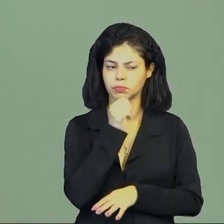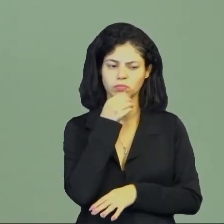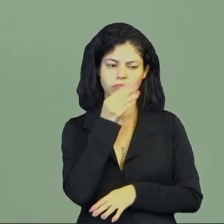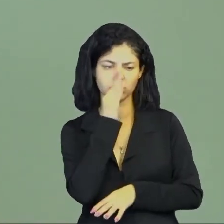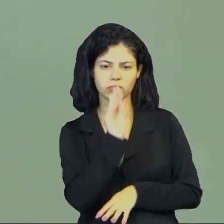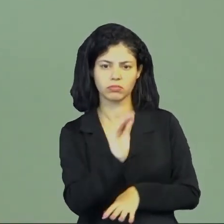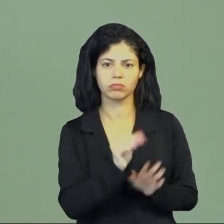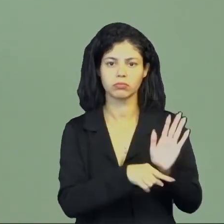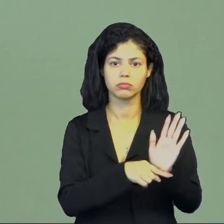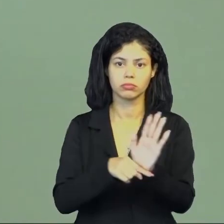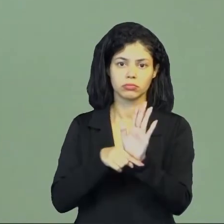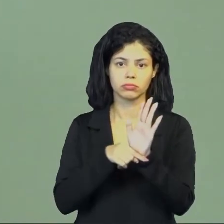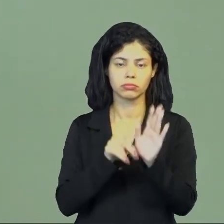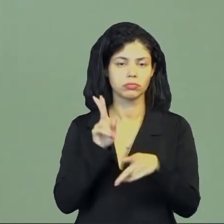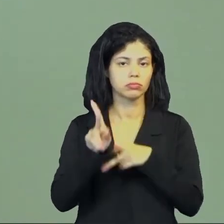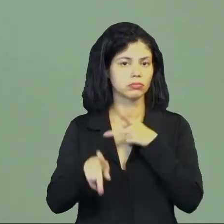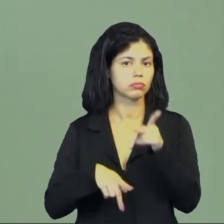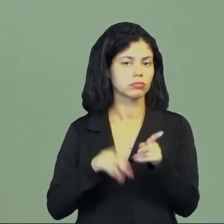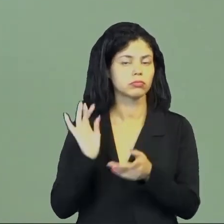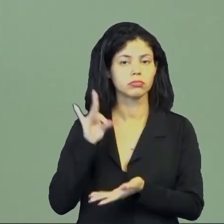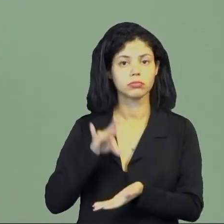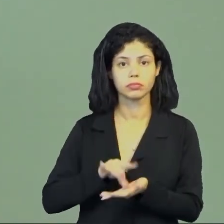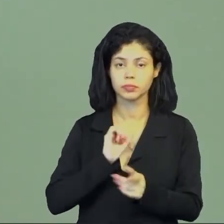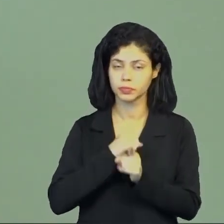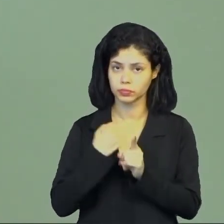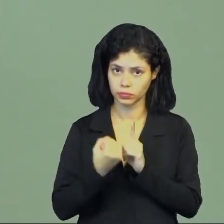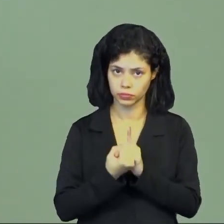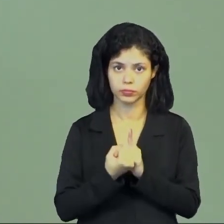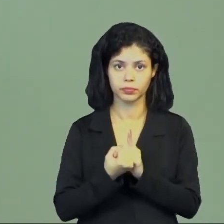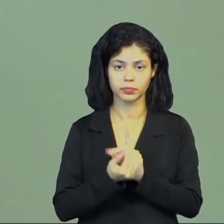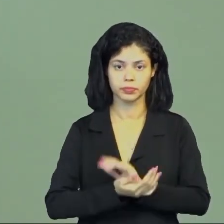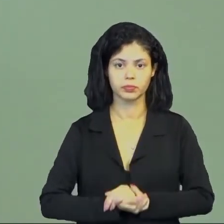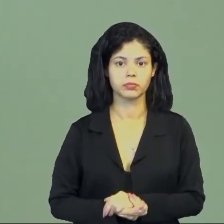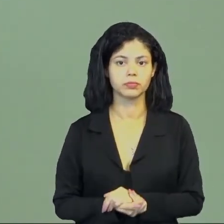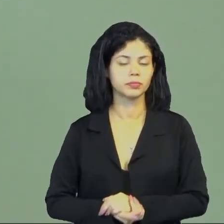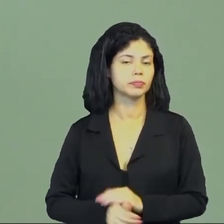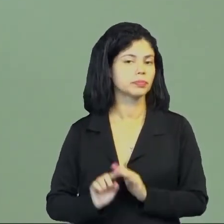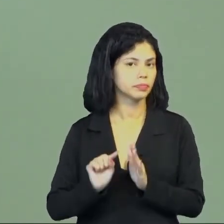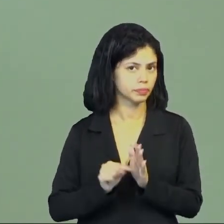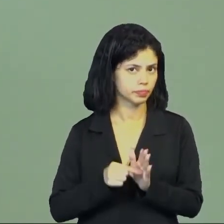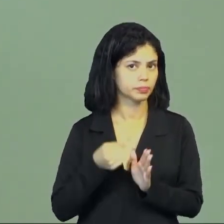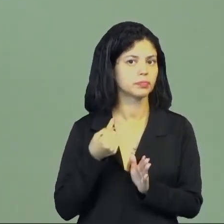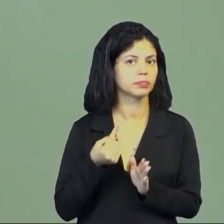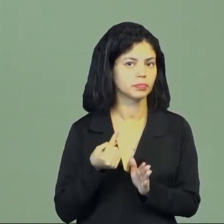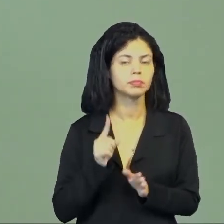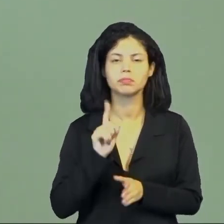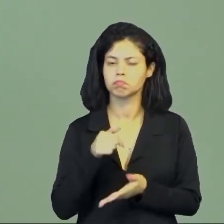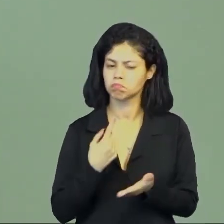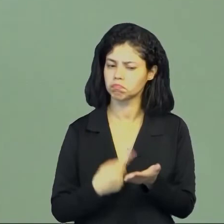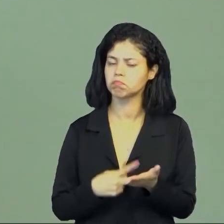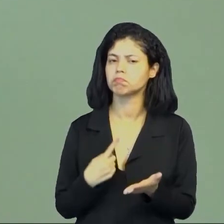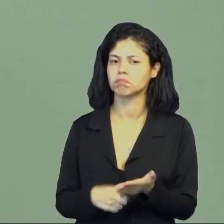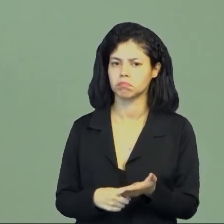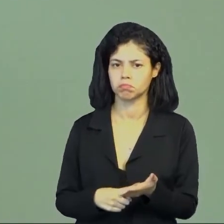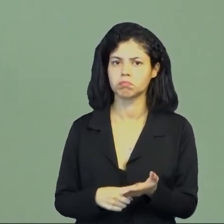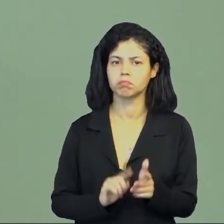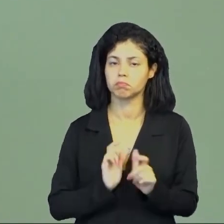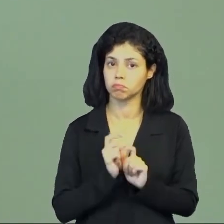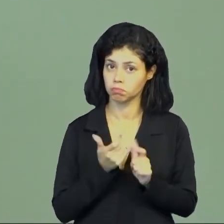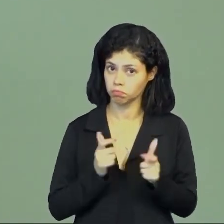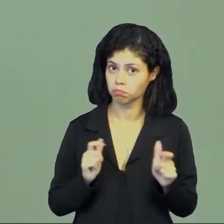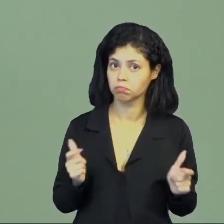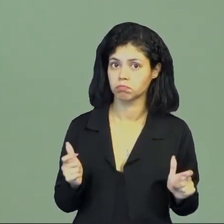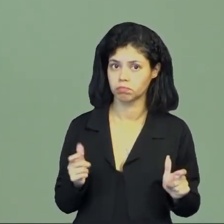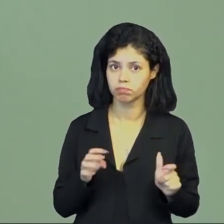insatisfação popular com a sua realidade social vigente. Então, a Primeira República é marcada, né, por